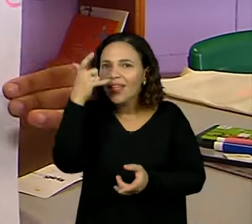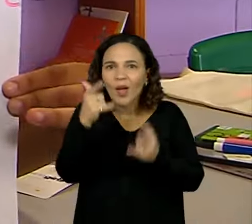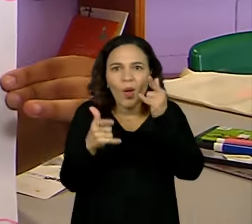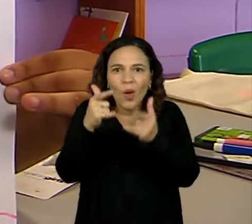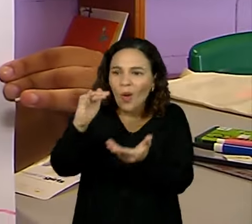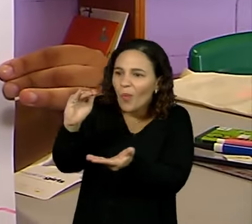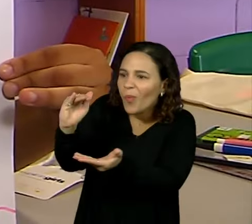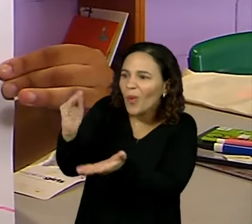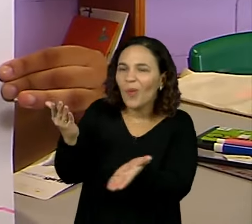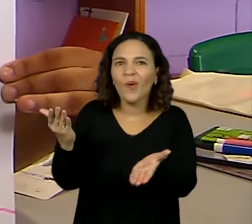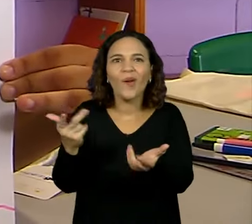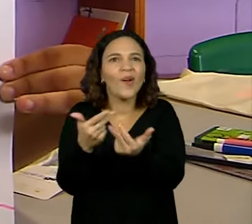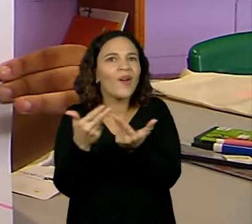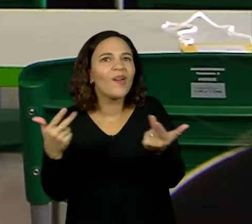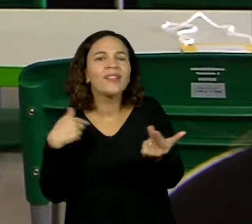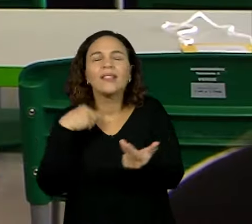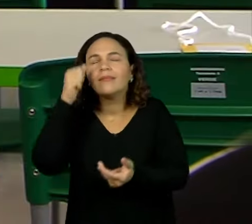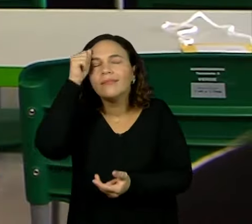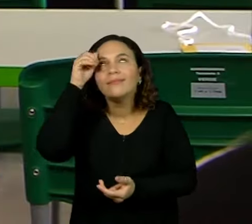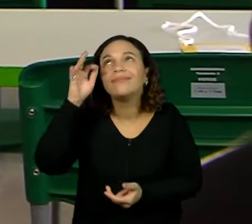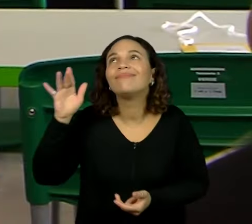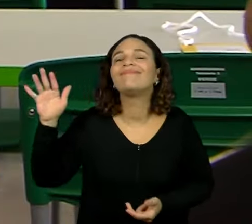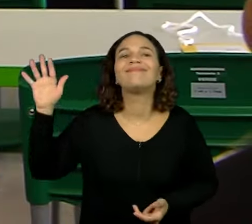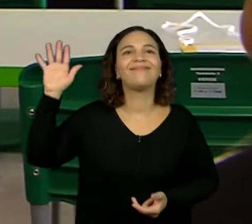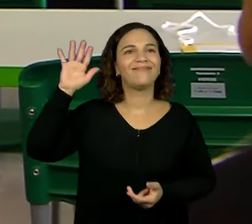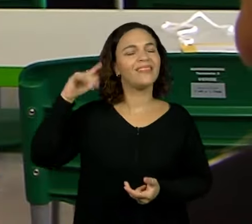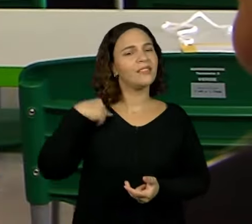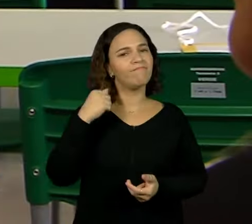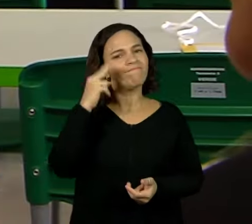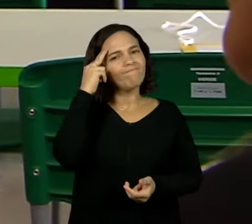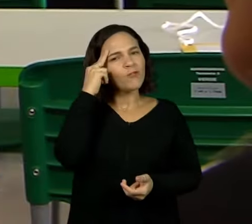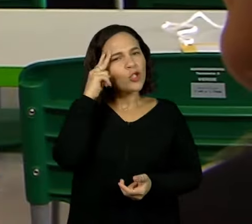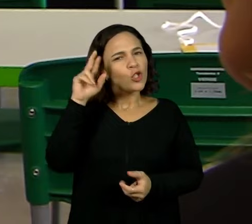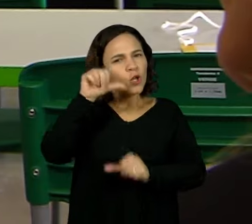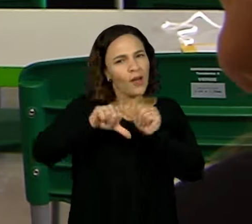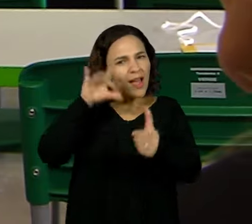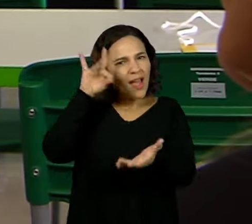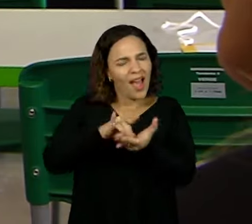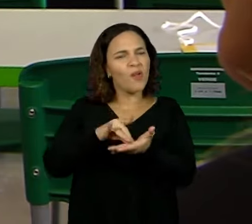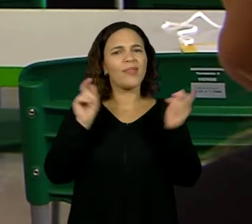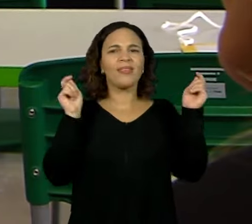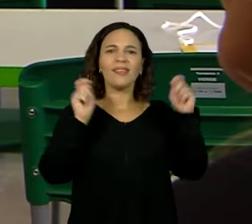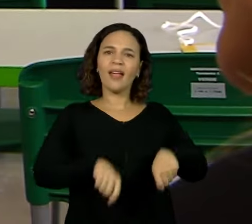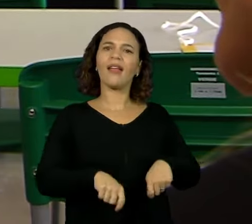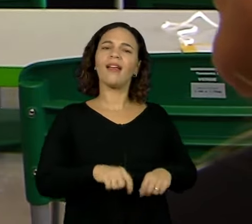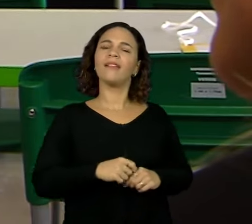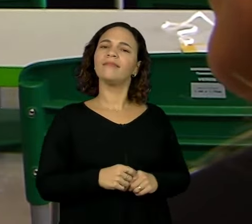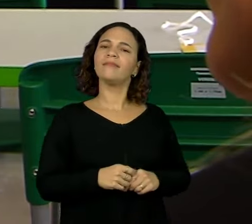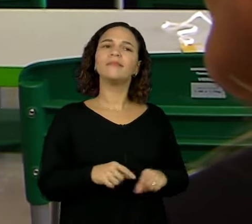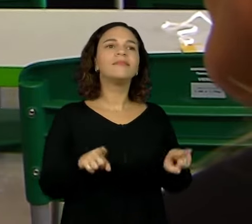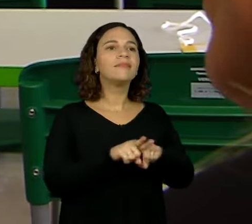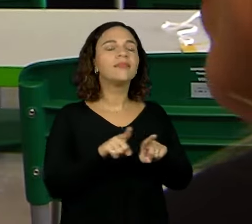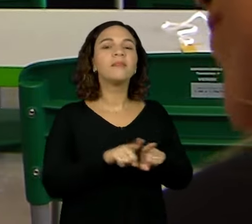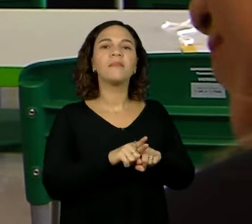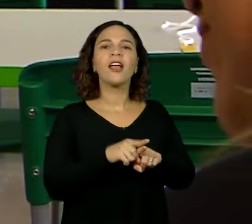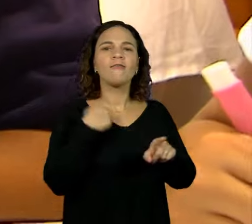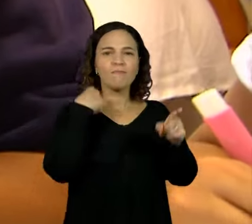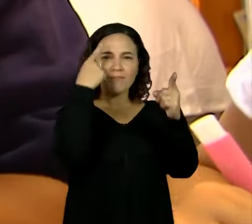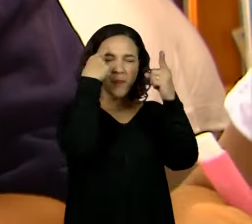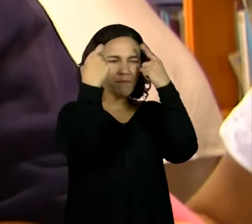coisas. A minha imaginação vai além. De acreditar nos nossos sonhos, acreditar, tipo, na sua